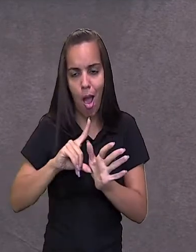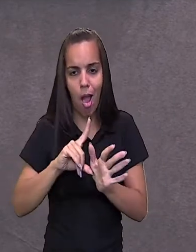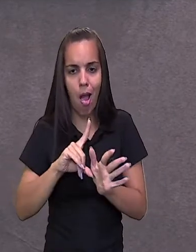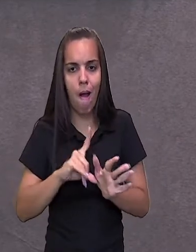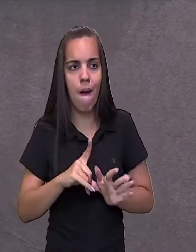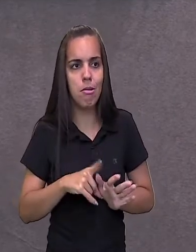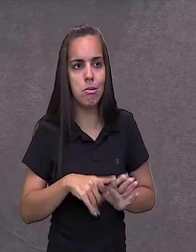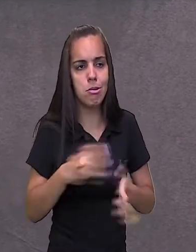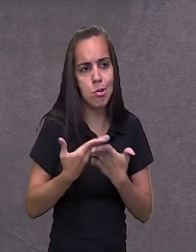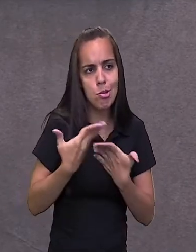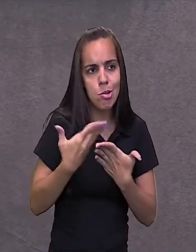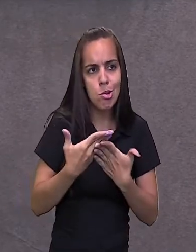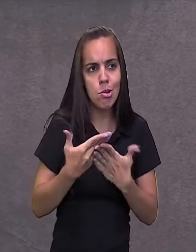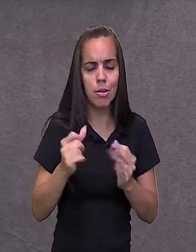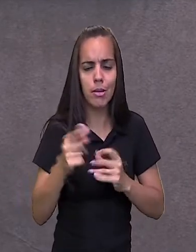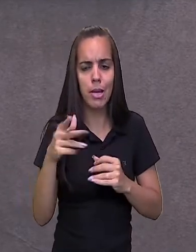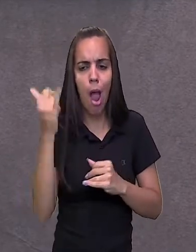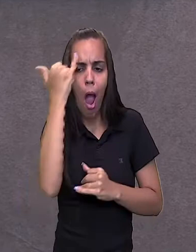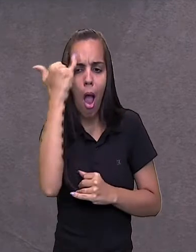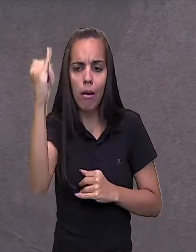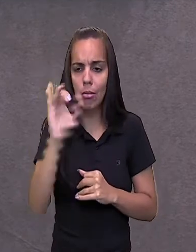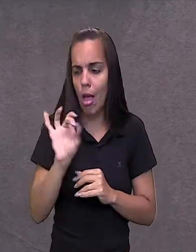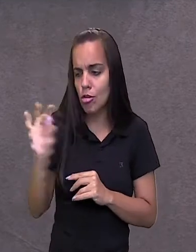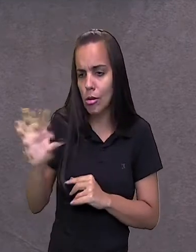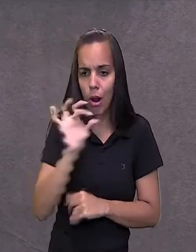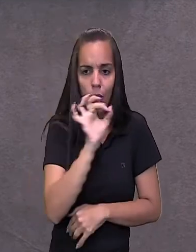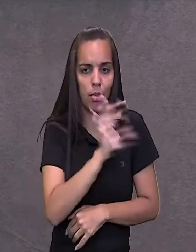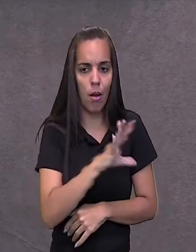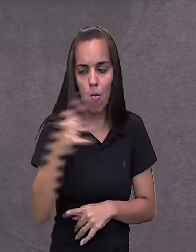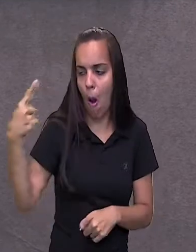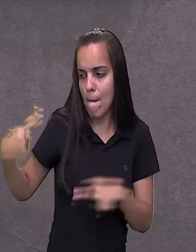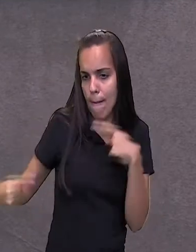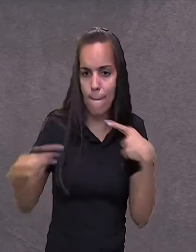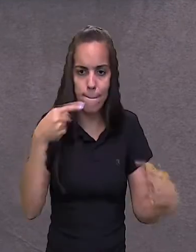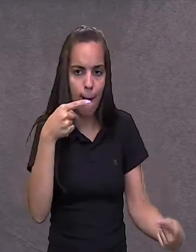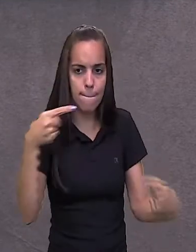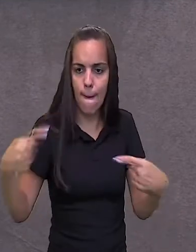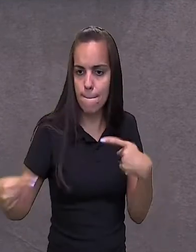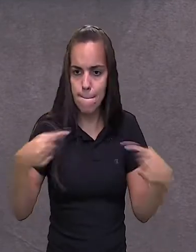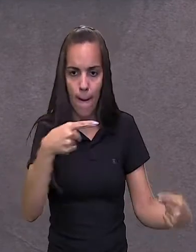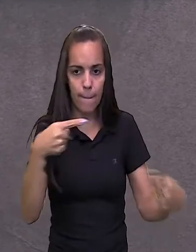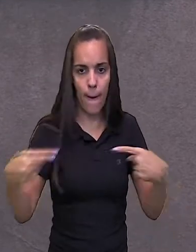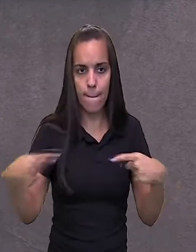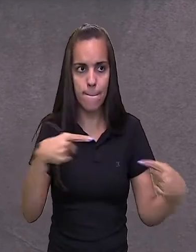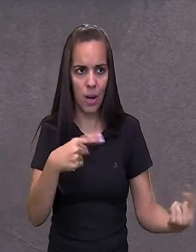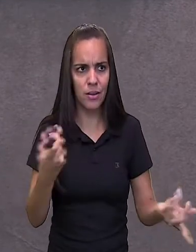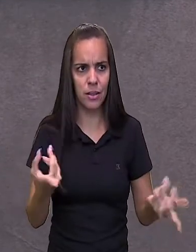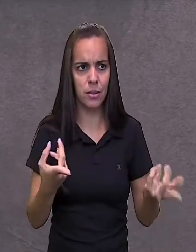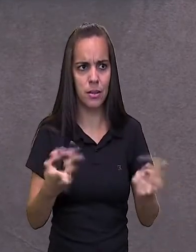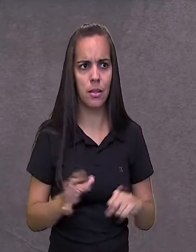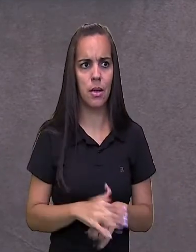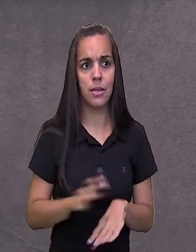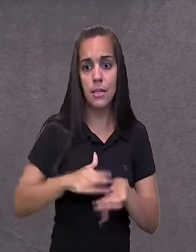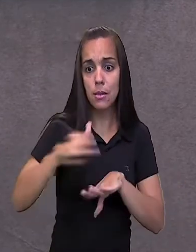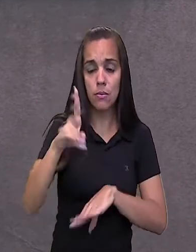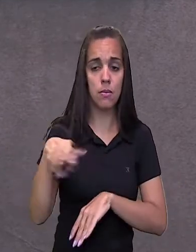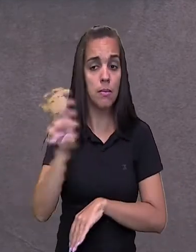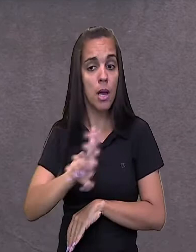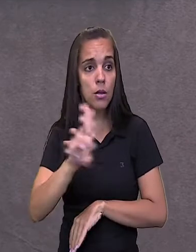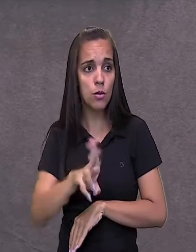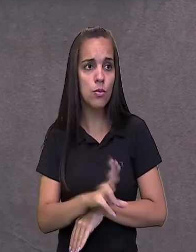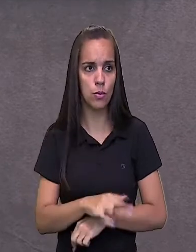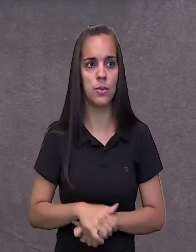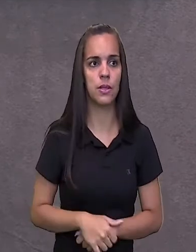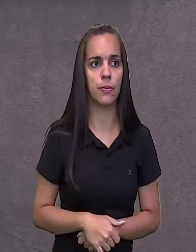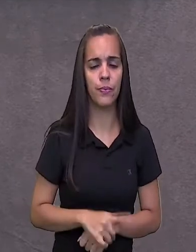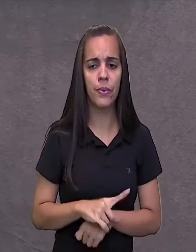que movimenta aí são as ideias. Então, o debate político eleitoral é um dos modelos mais usuais, não é